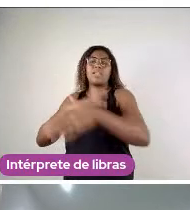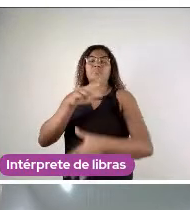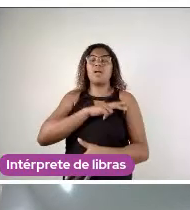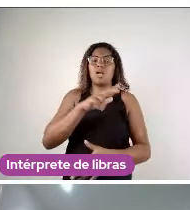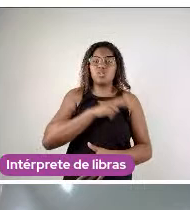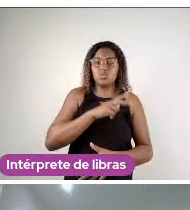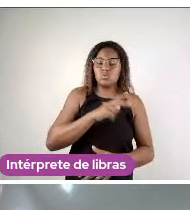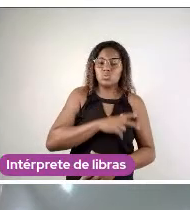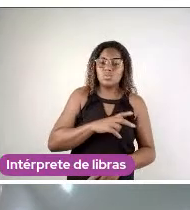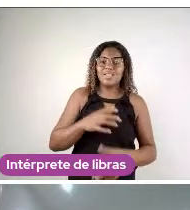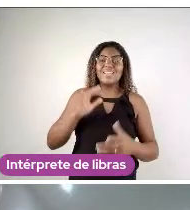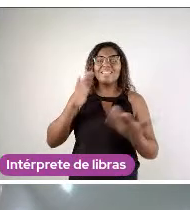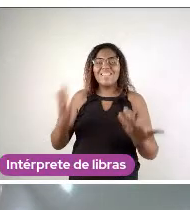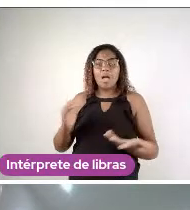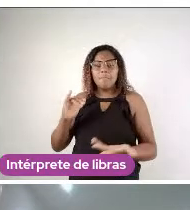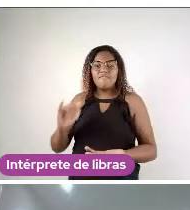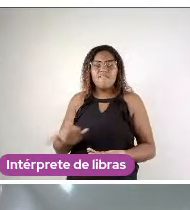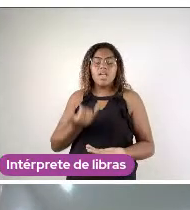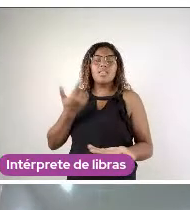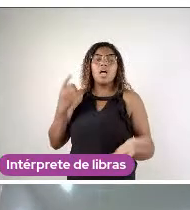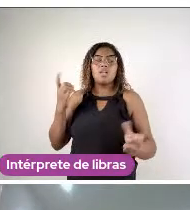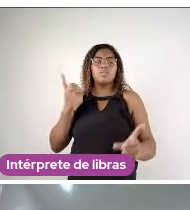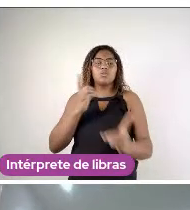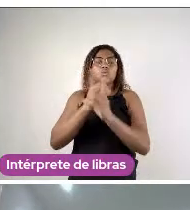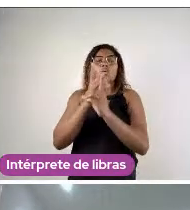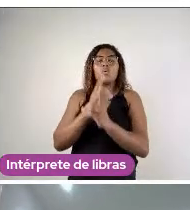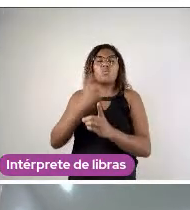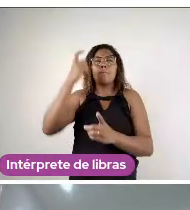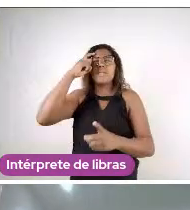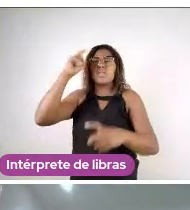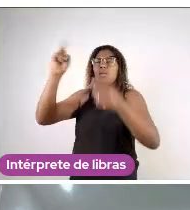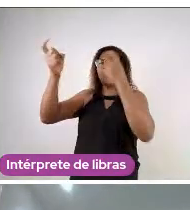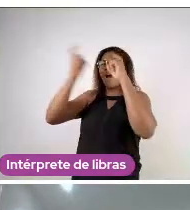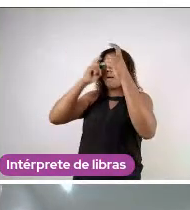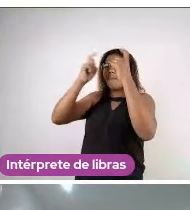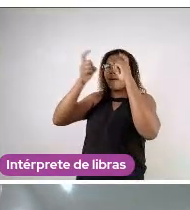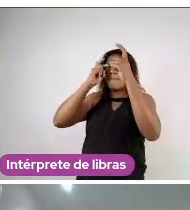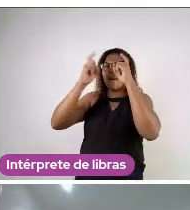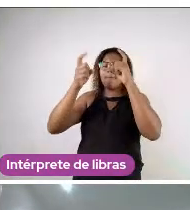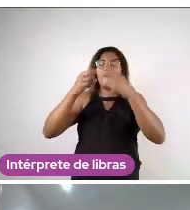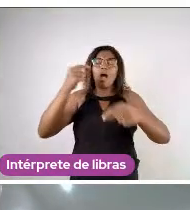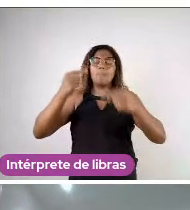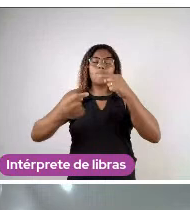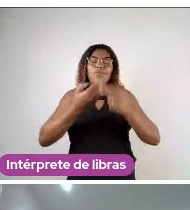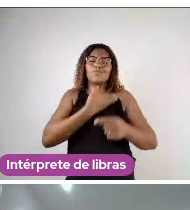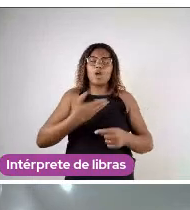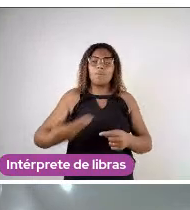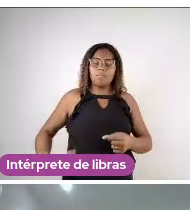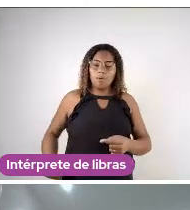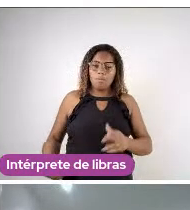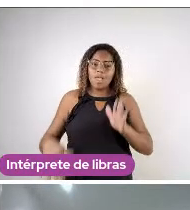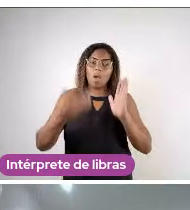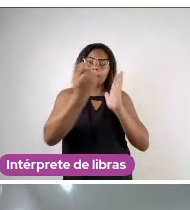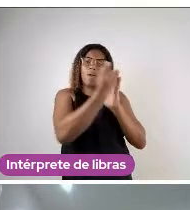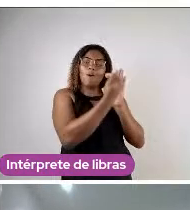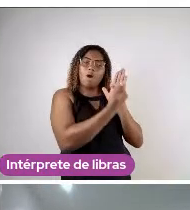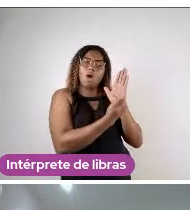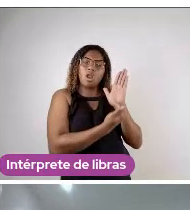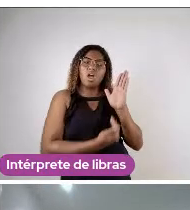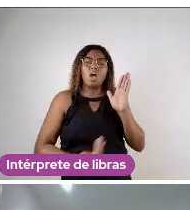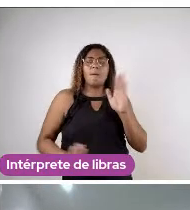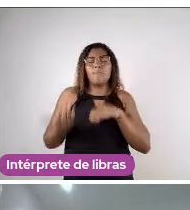encontro, foi pensado e formulado uma política pública, um programa justamente de boas